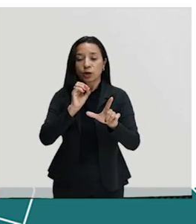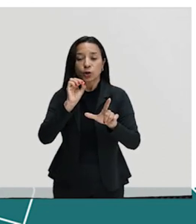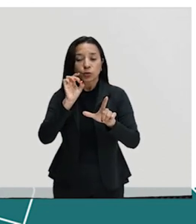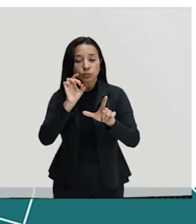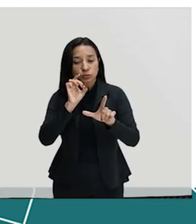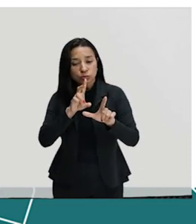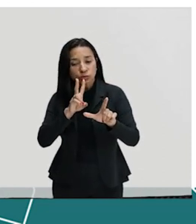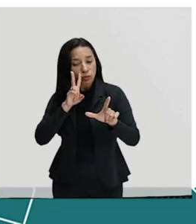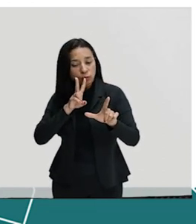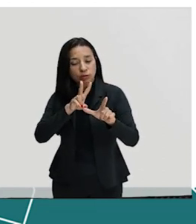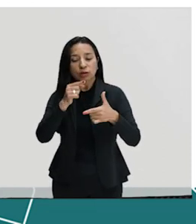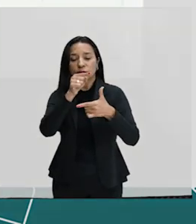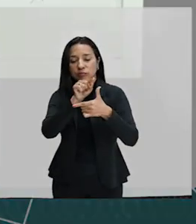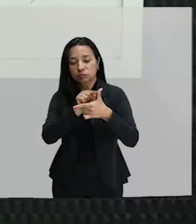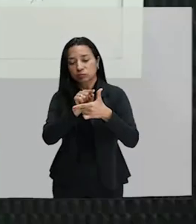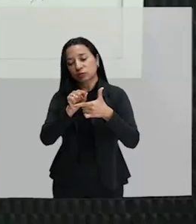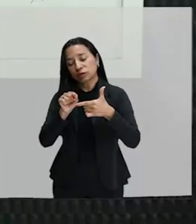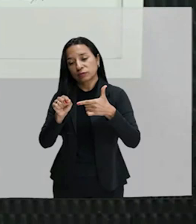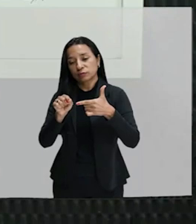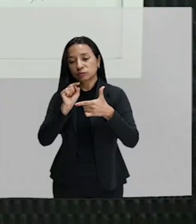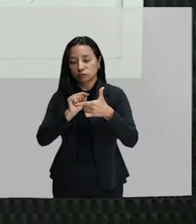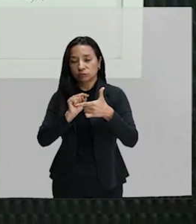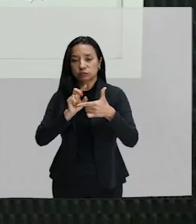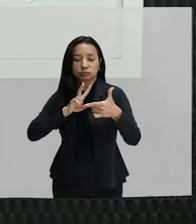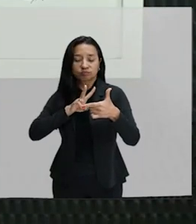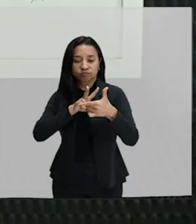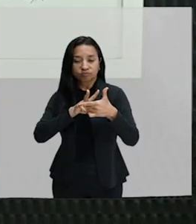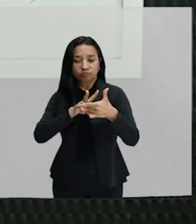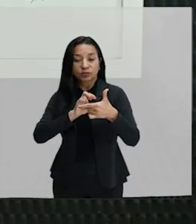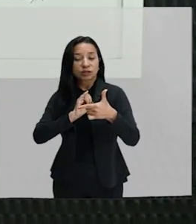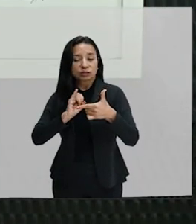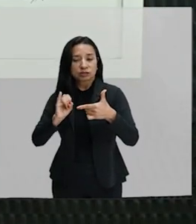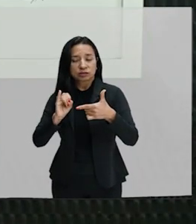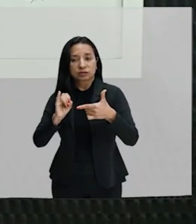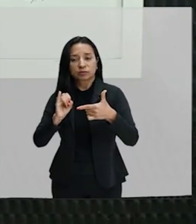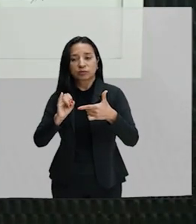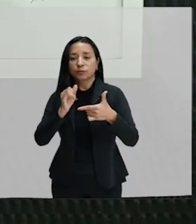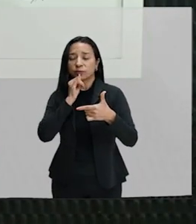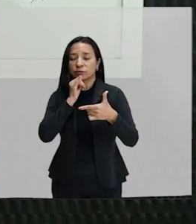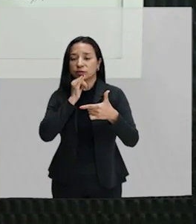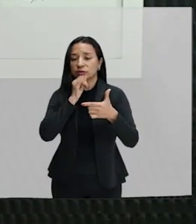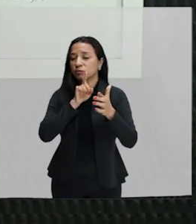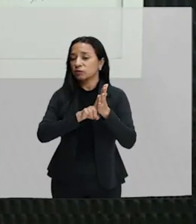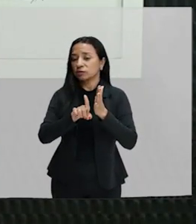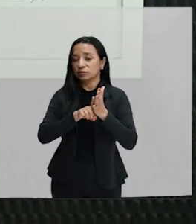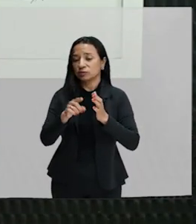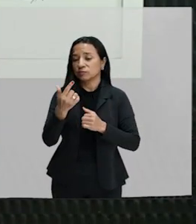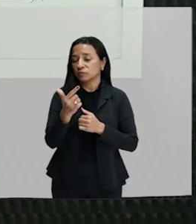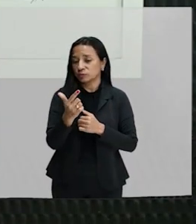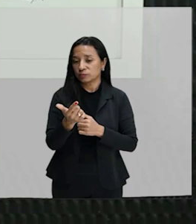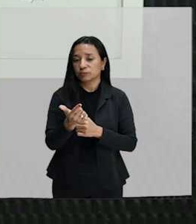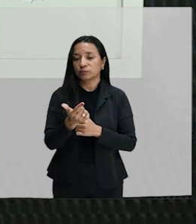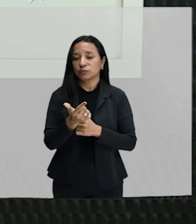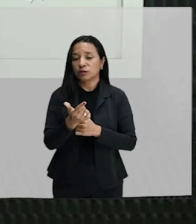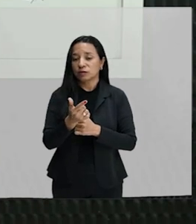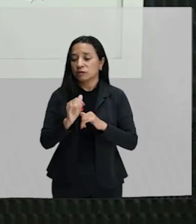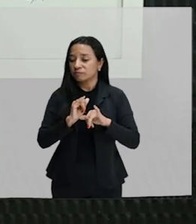gra corresponde a men Mas se por acaso a questão ela não tem não não